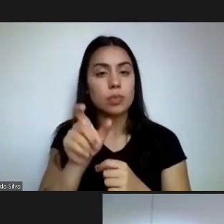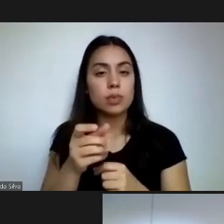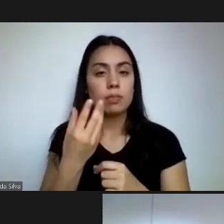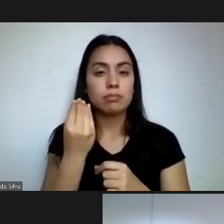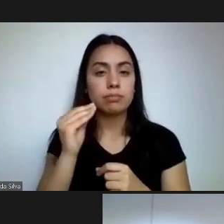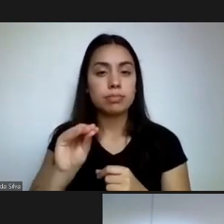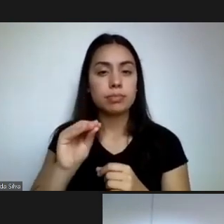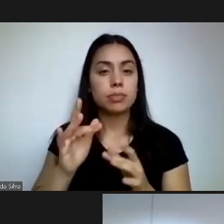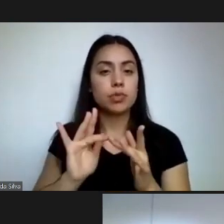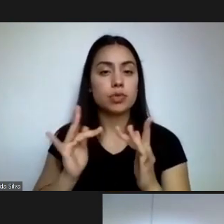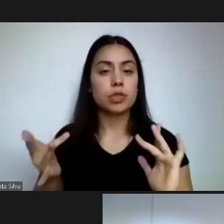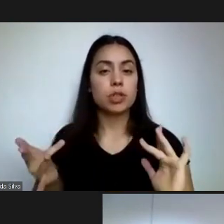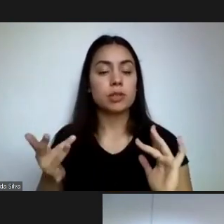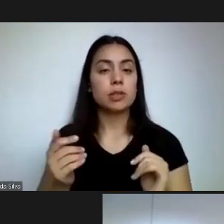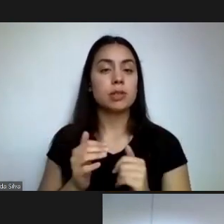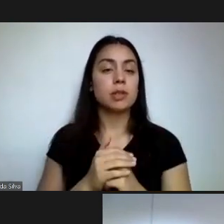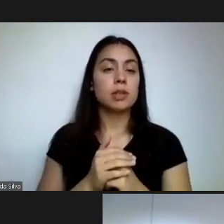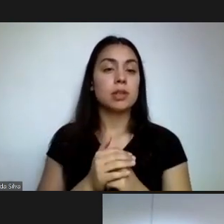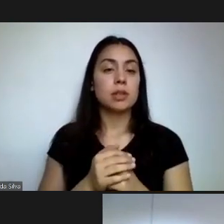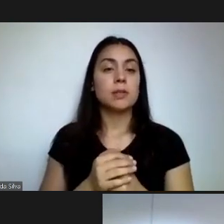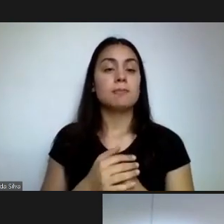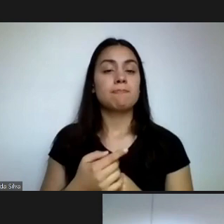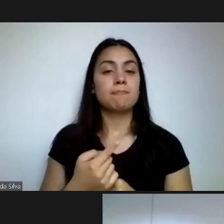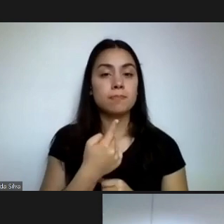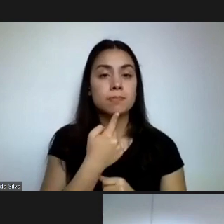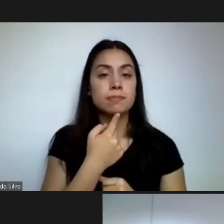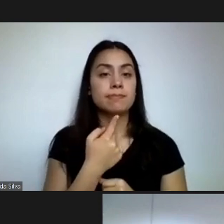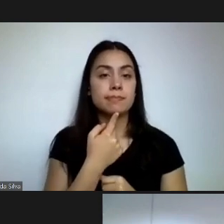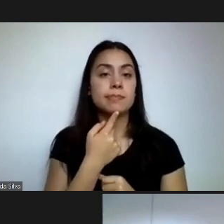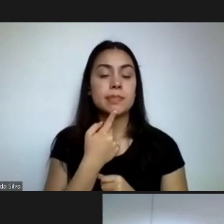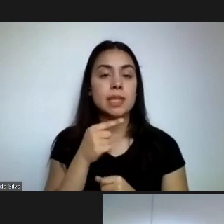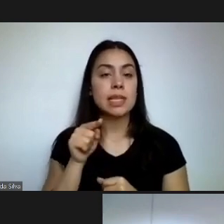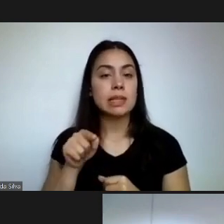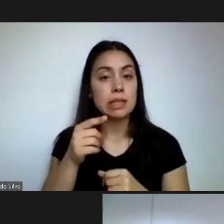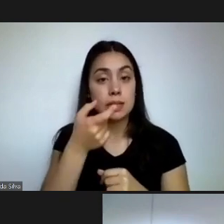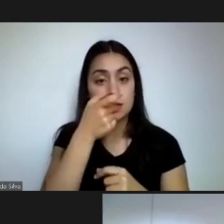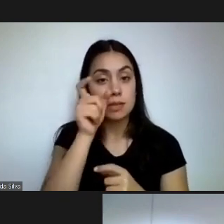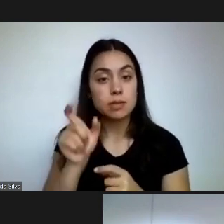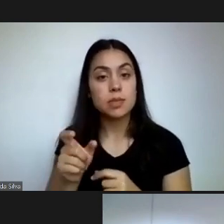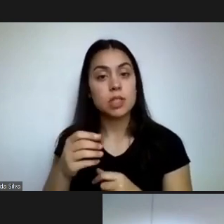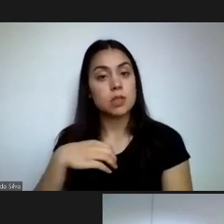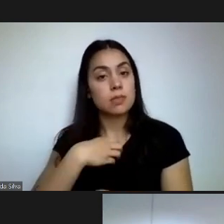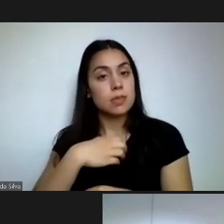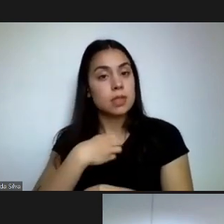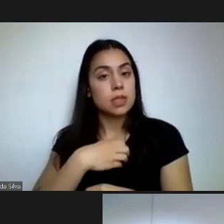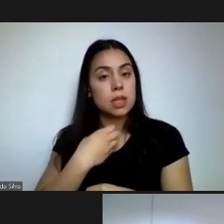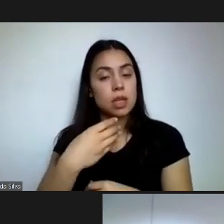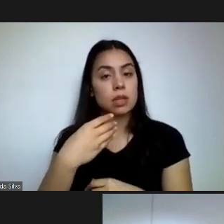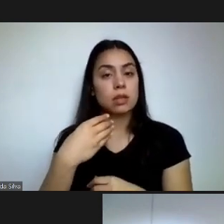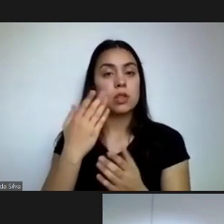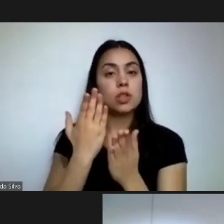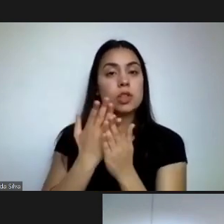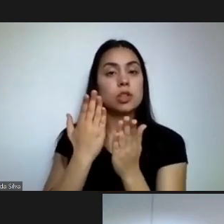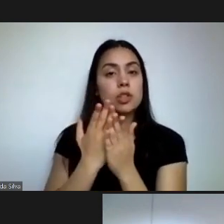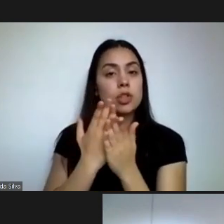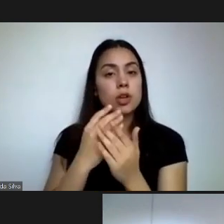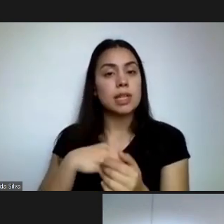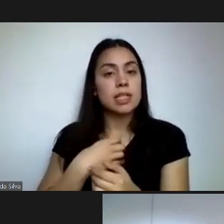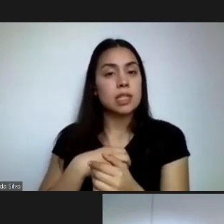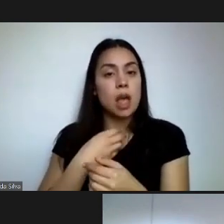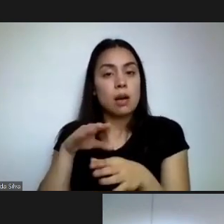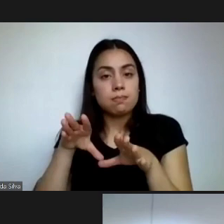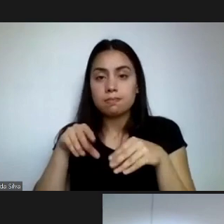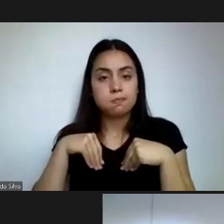descendente de imigrante cabo-verdiano e que sente no sistema de ensino existe efetivamente um problema de aceitação da